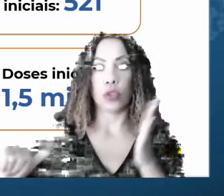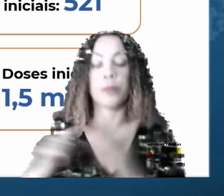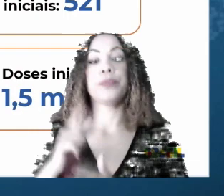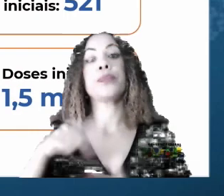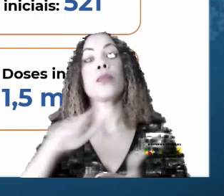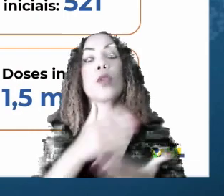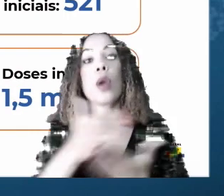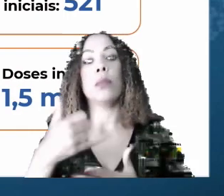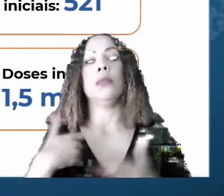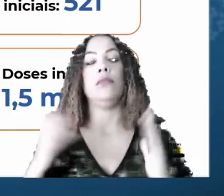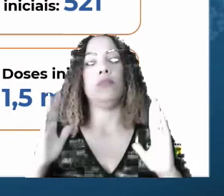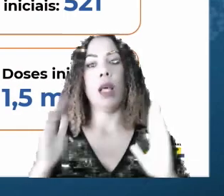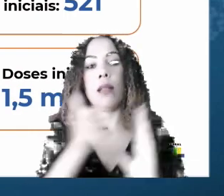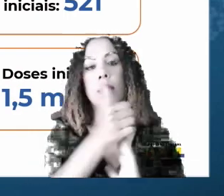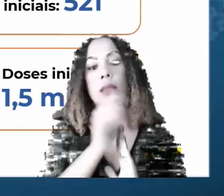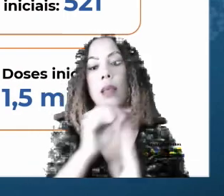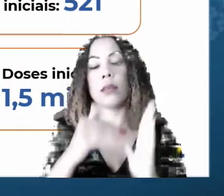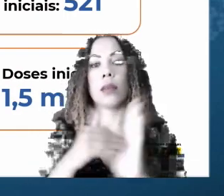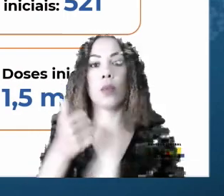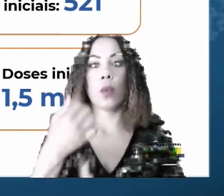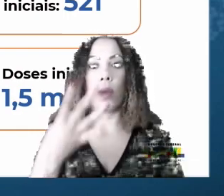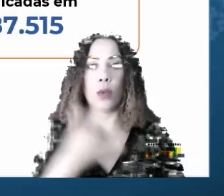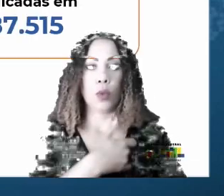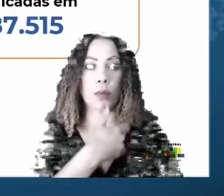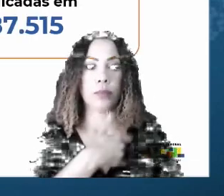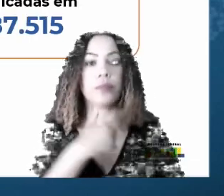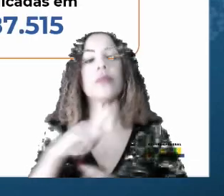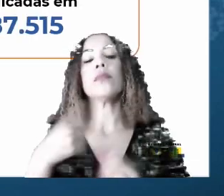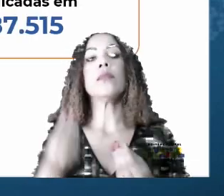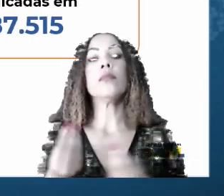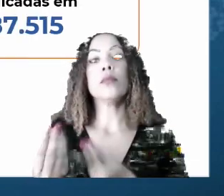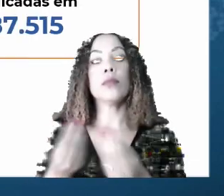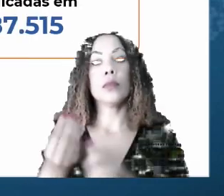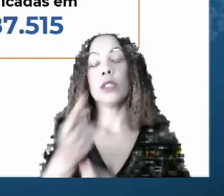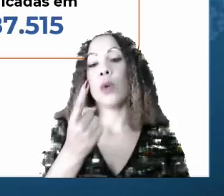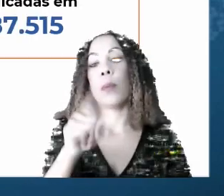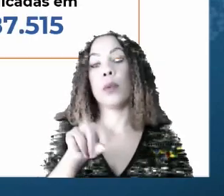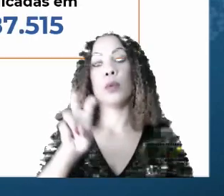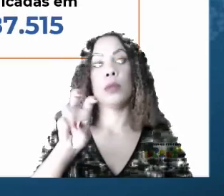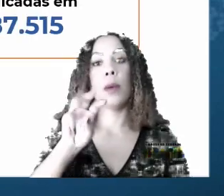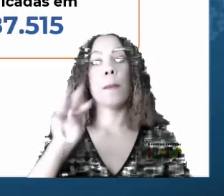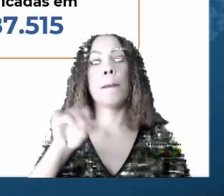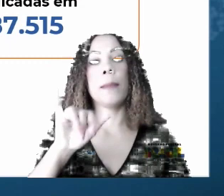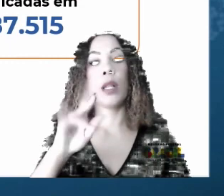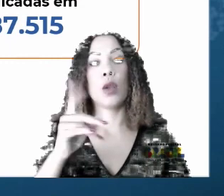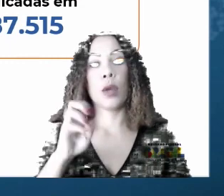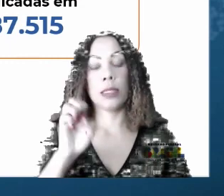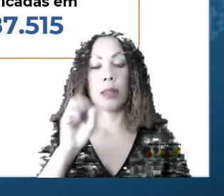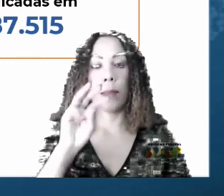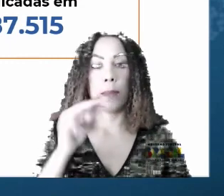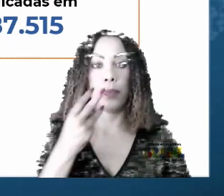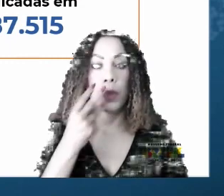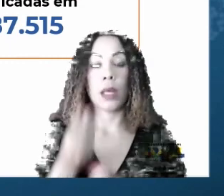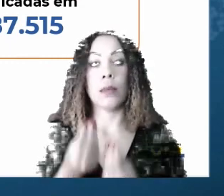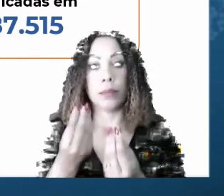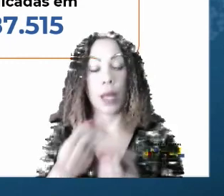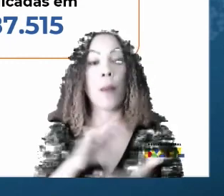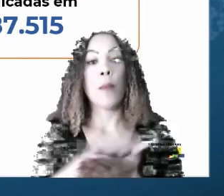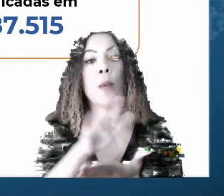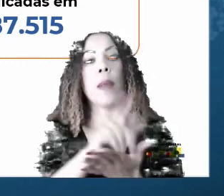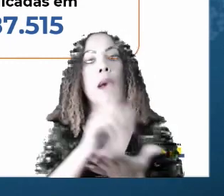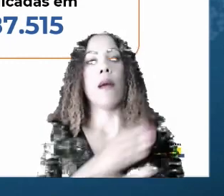14 anos e distribuímos as primeiras 1,5 milhões de doses e publicamos esse manual. Hoje, nós já